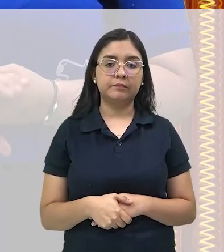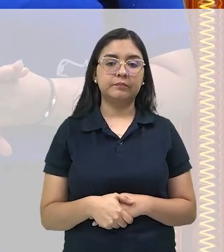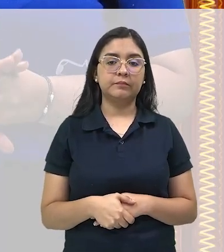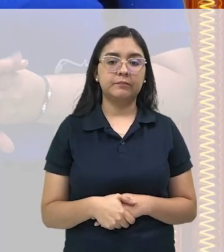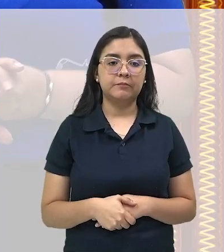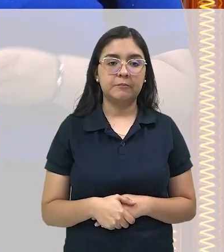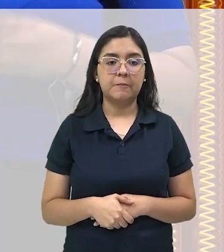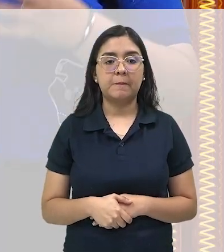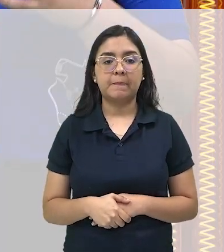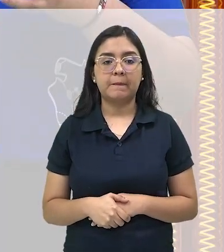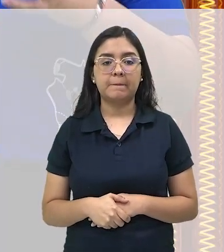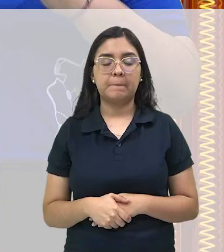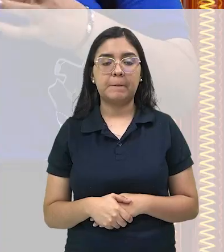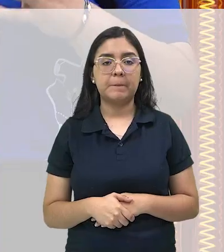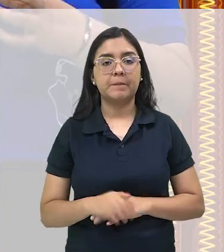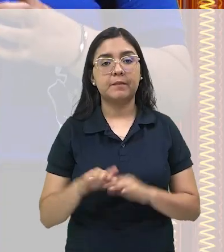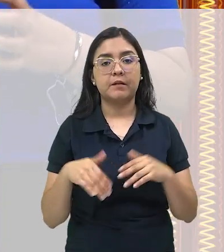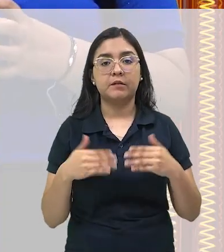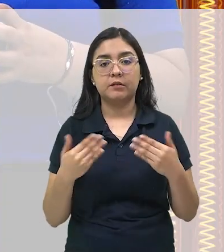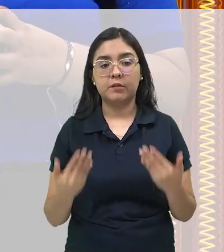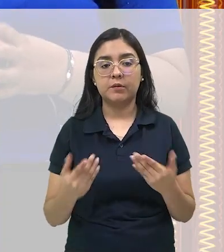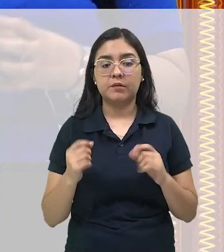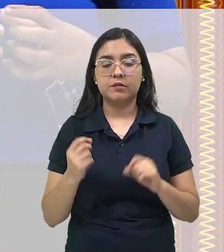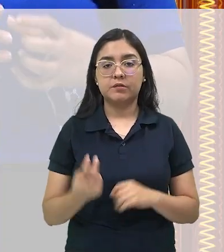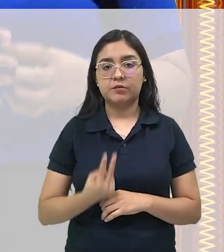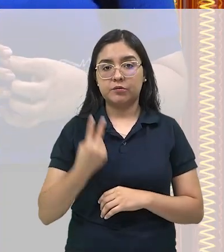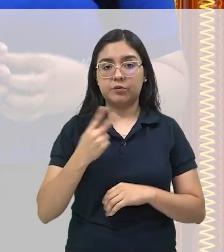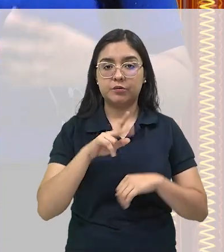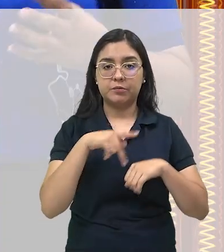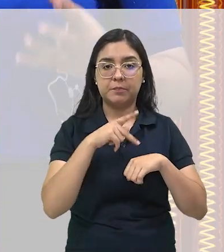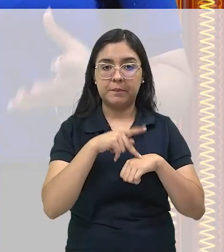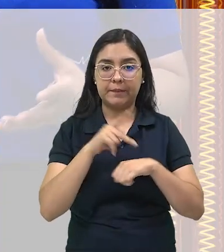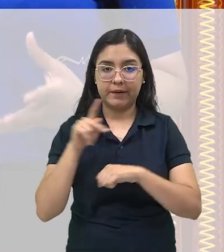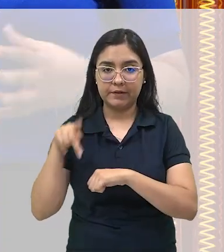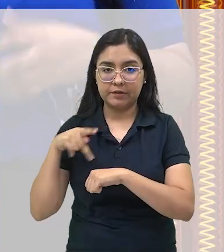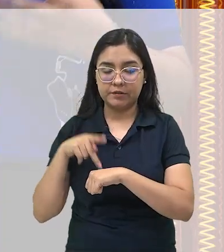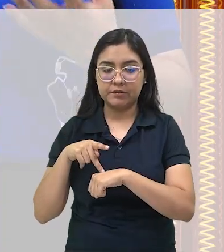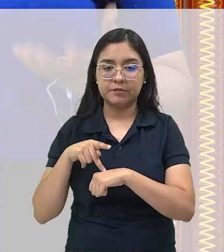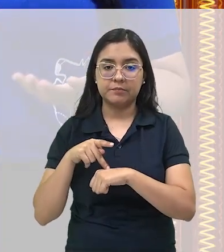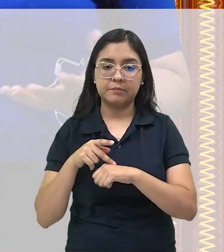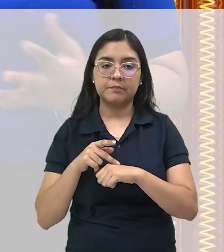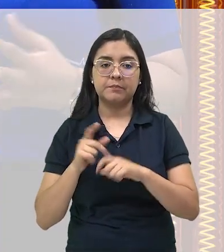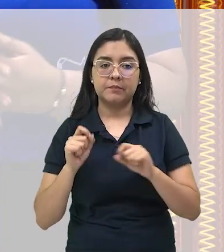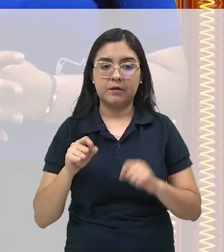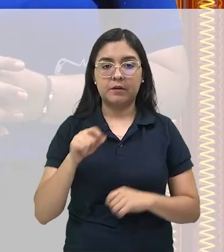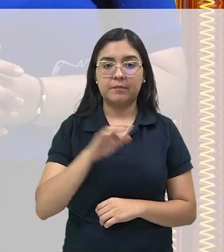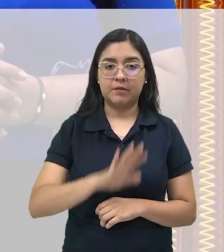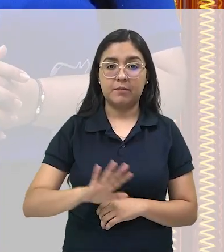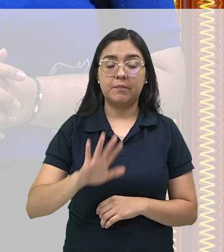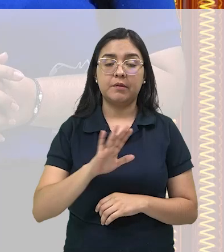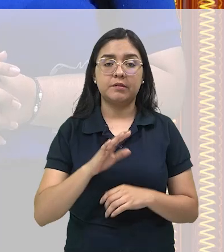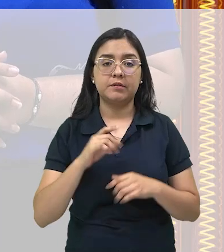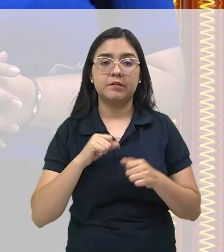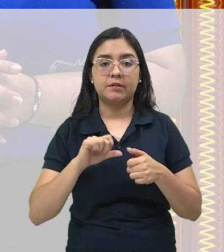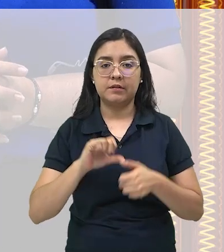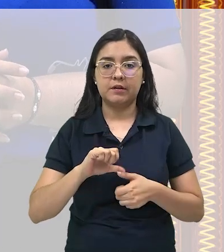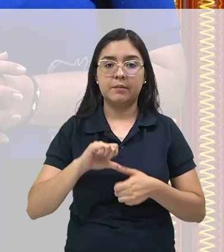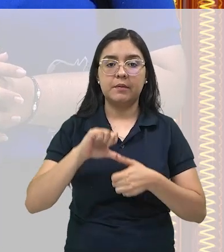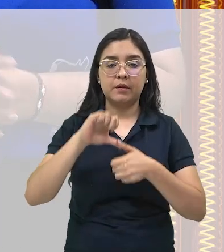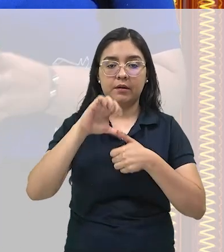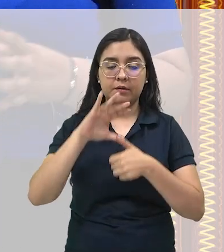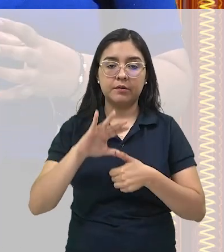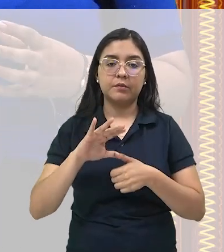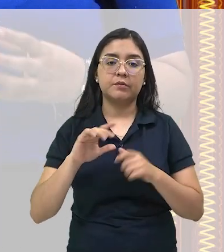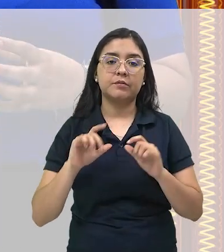Então, esses 2 países que compõem a maior parte, na verdade, da América do Norte,